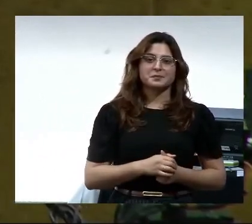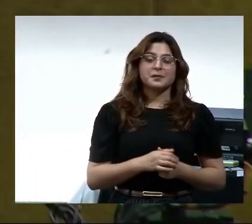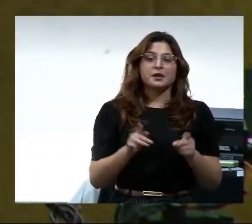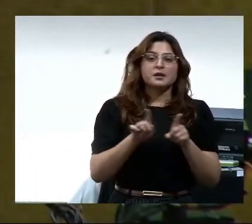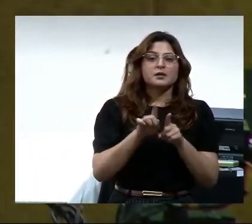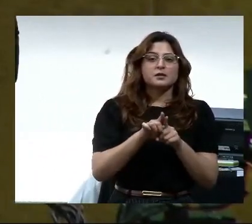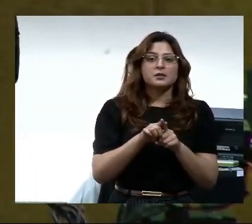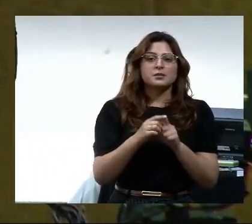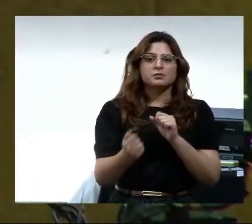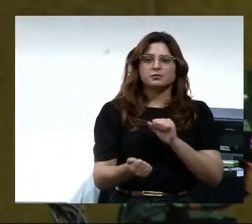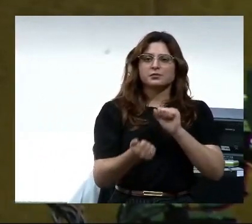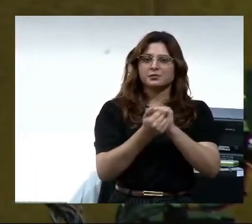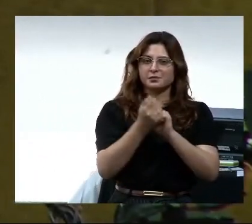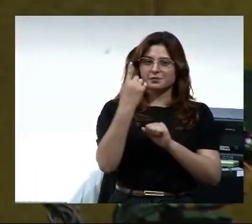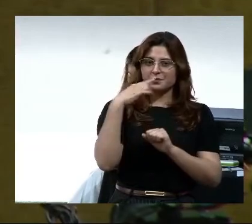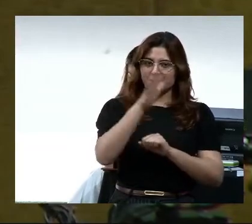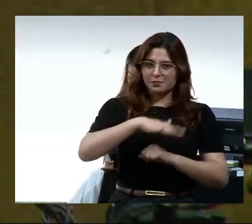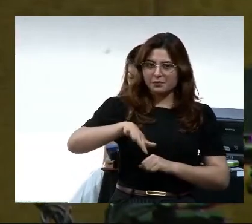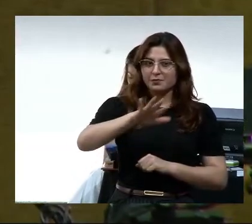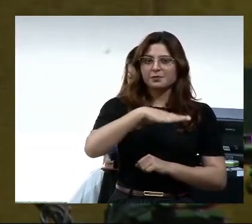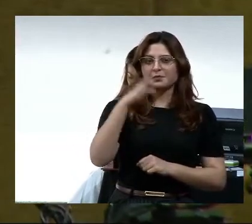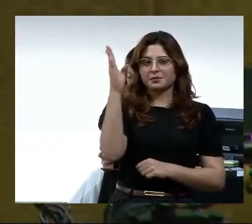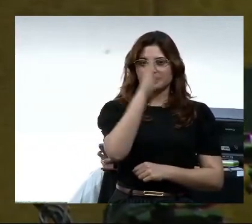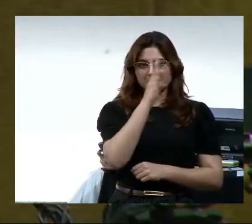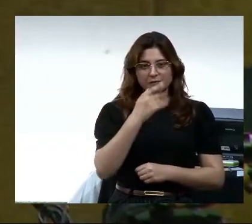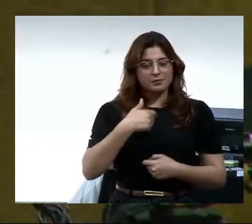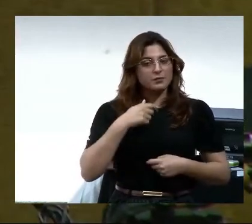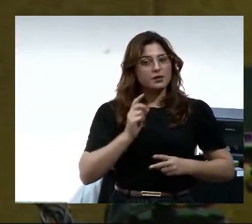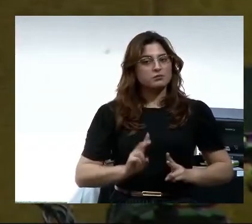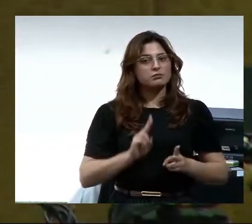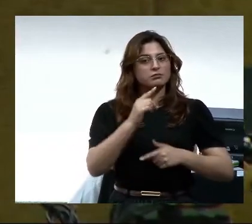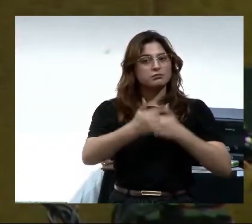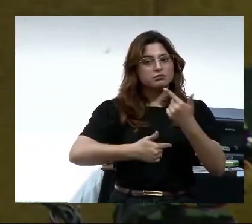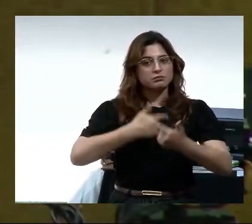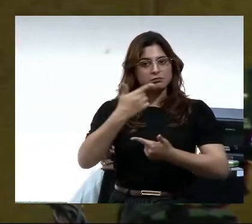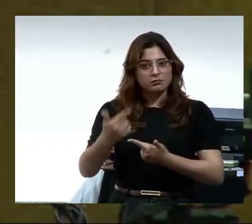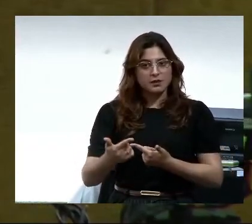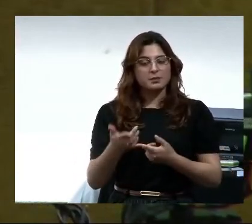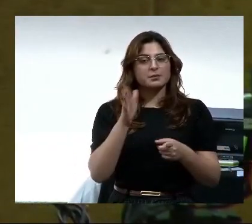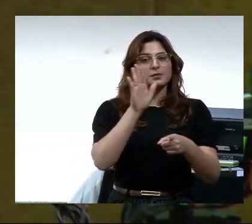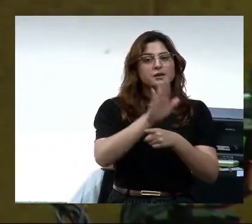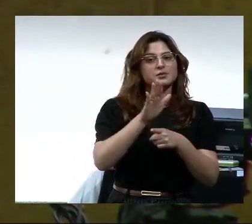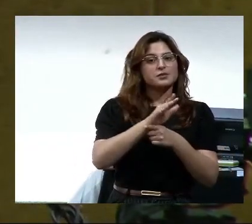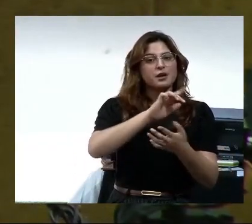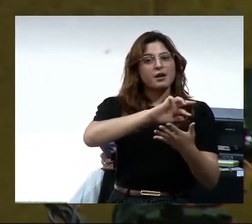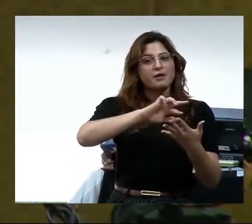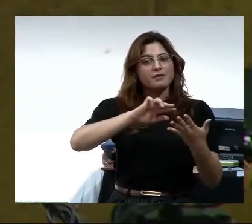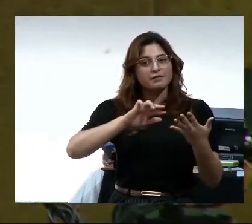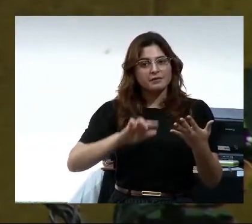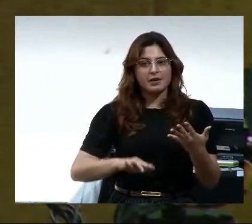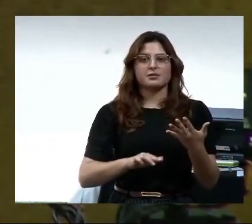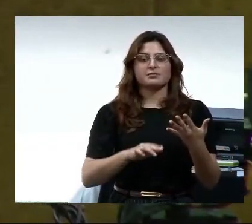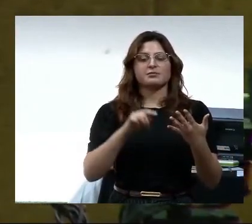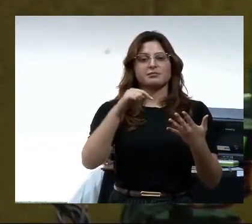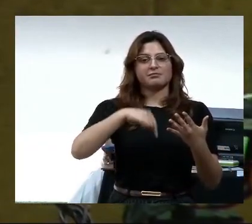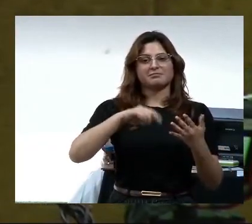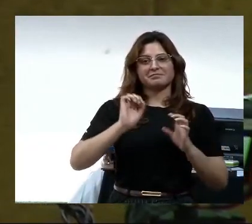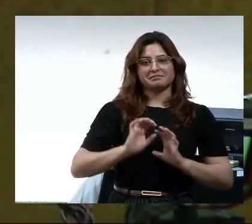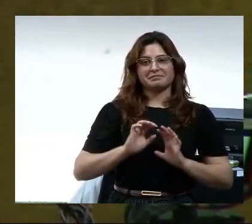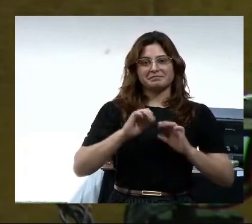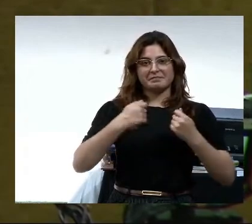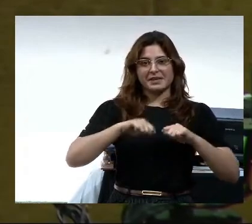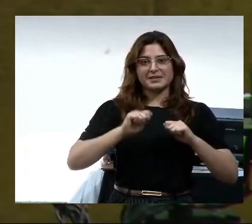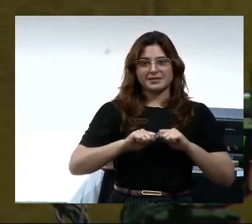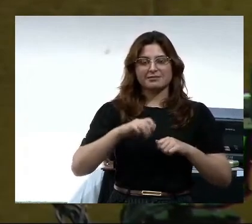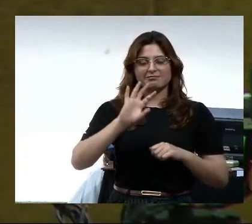advogadas e dos advogados do Brasil, que continuarei trabalhando para viabilizar as soluções de que nossa classe precisa. Graças à nossa